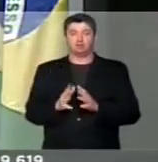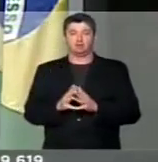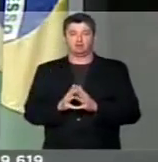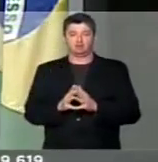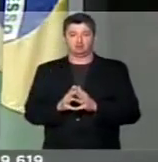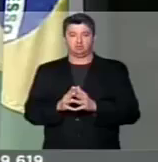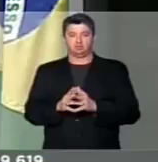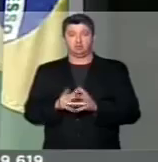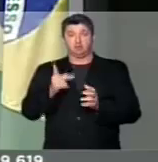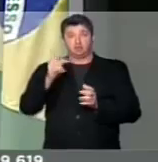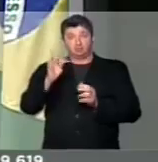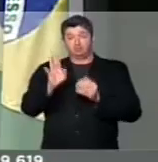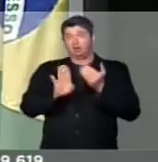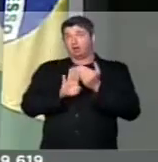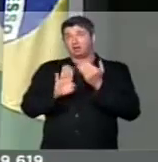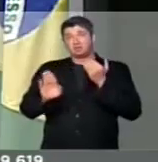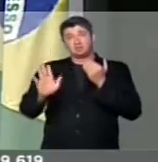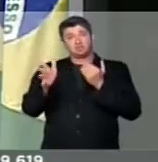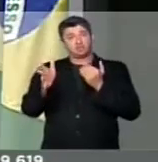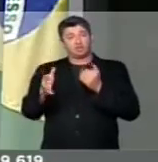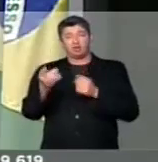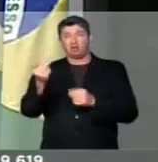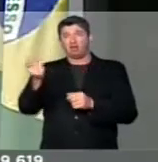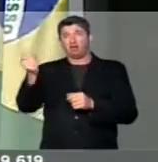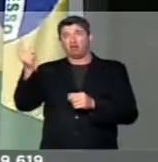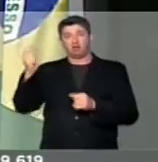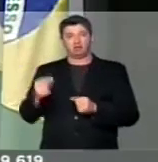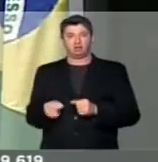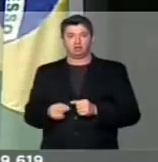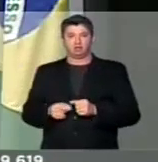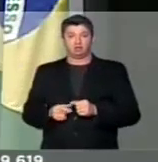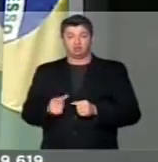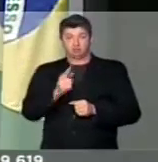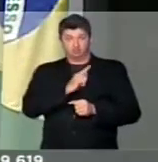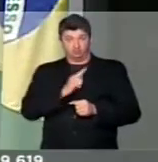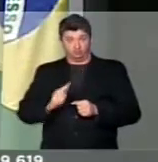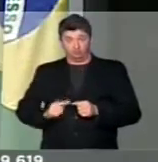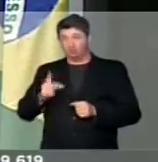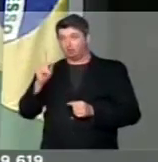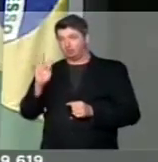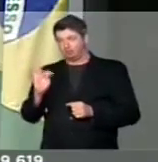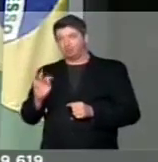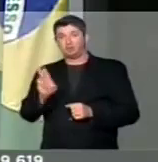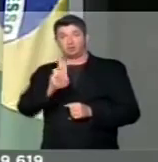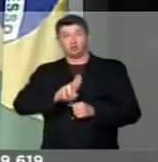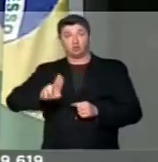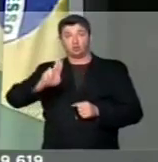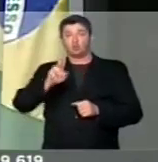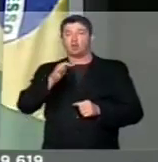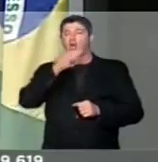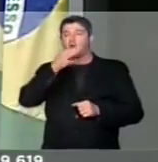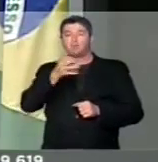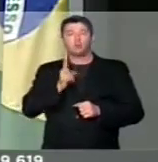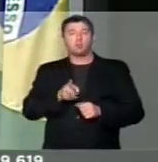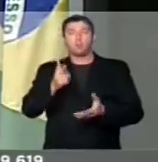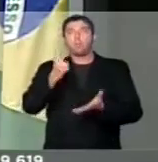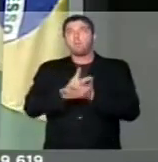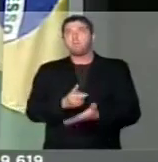PT tem se distanciado há muito tempo. O governo e o PT utilizam sempre o